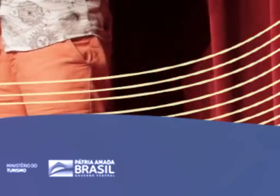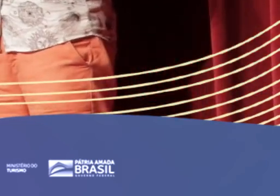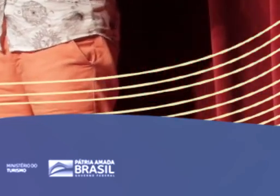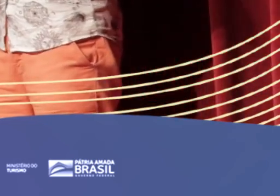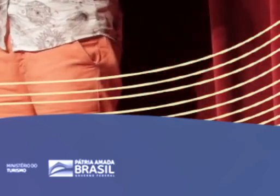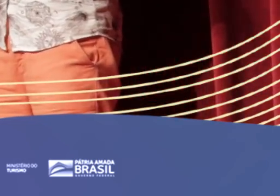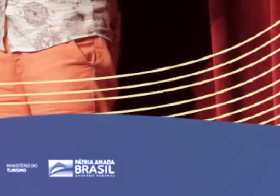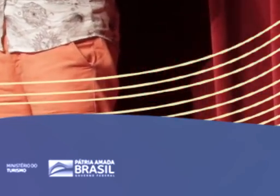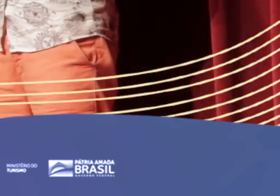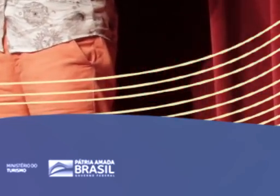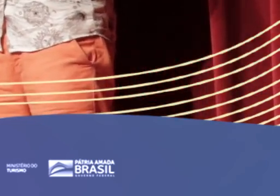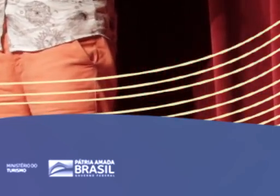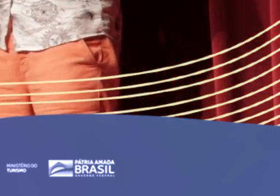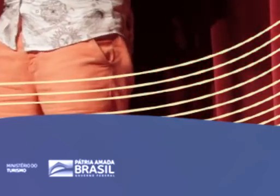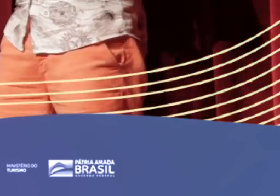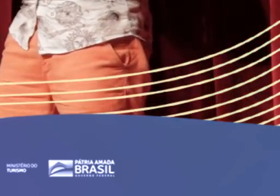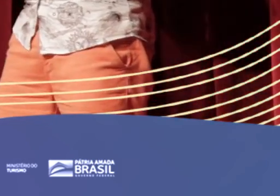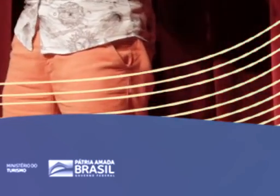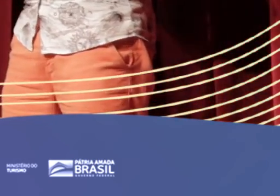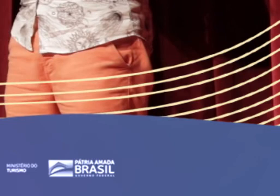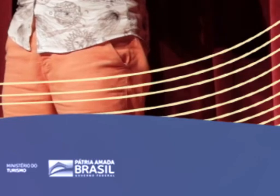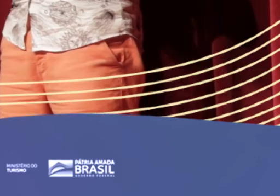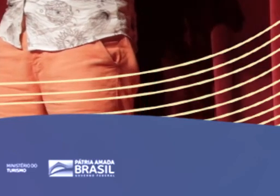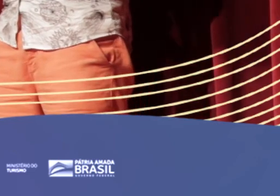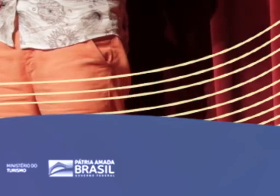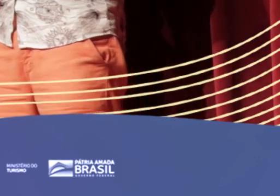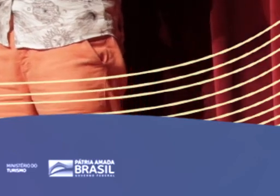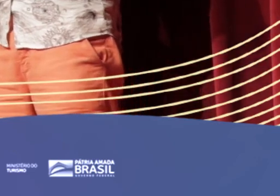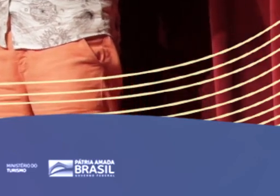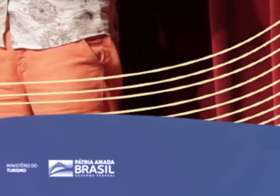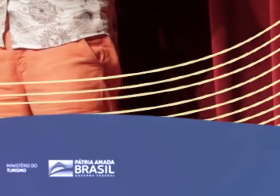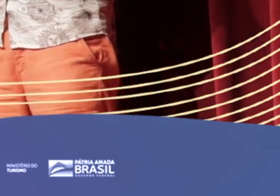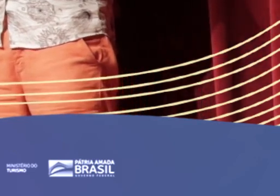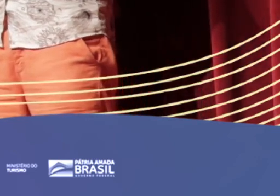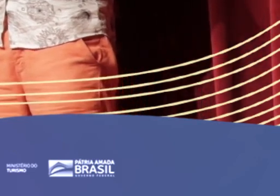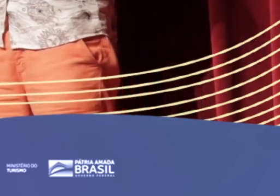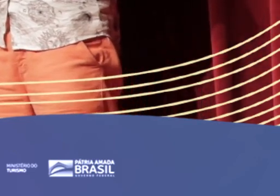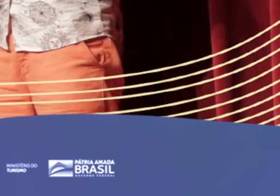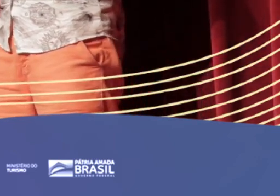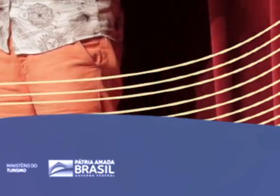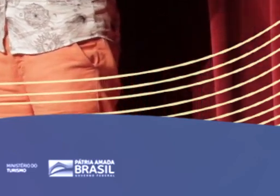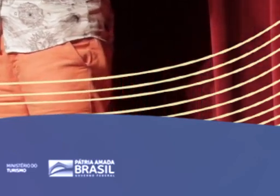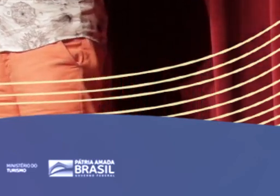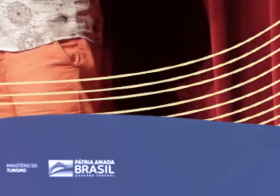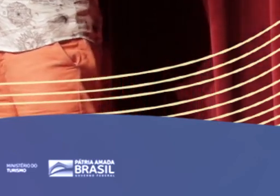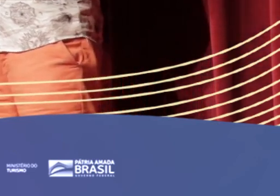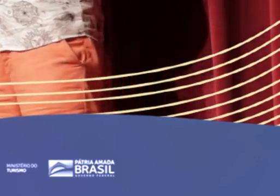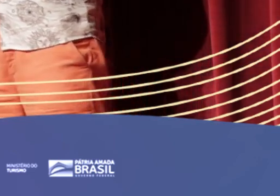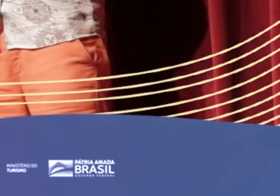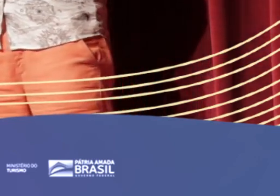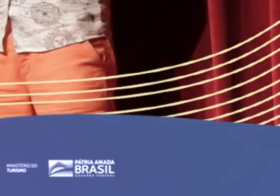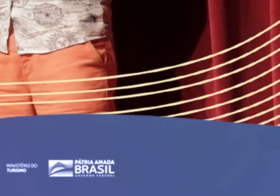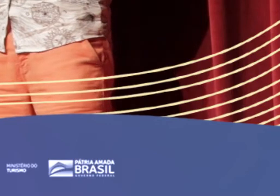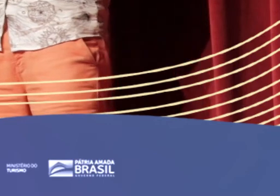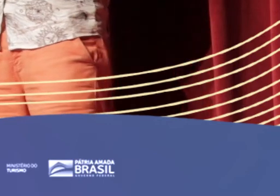Montenegro pela make. E também queremos agradecer ao nosso patrocinador, que é o Governo do Estado de Pernambuco, e o Governo Federal, através da